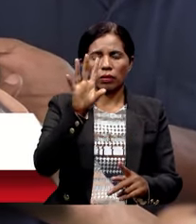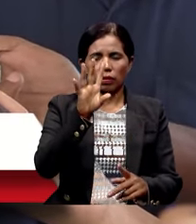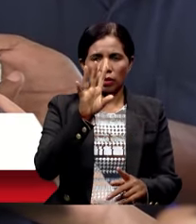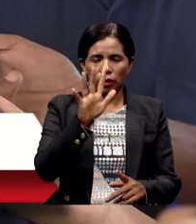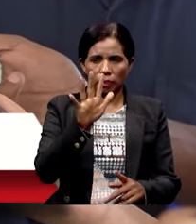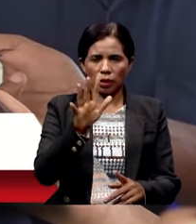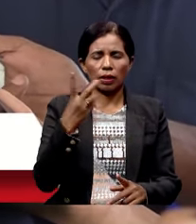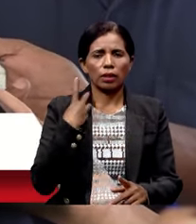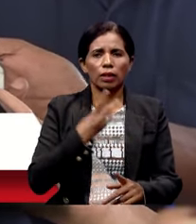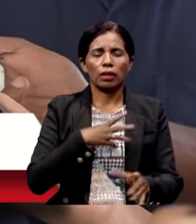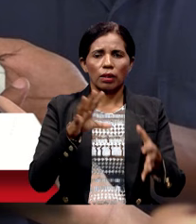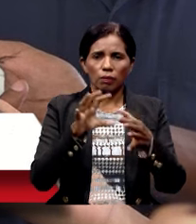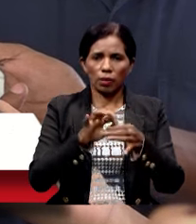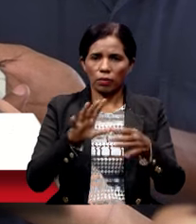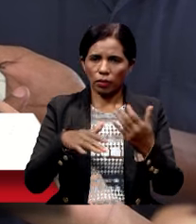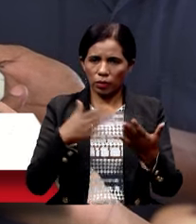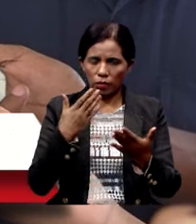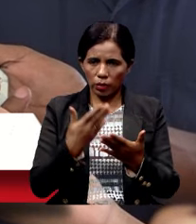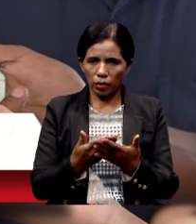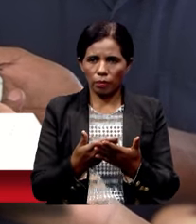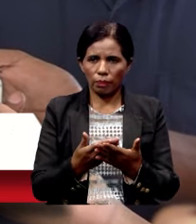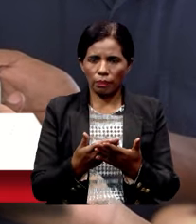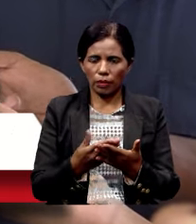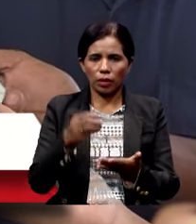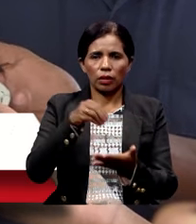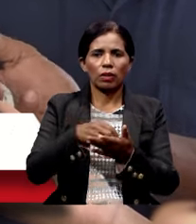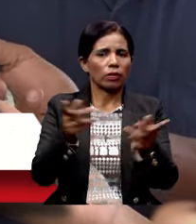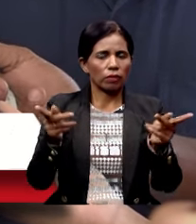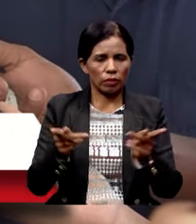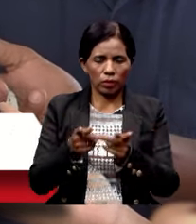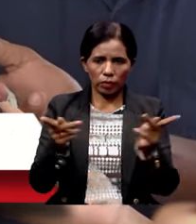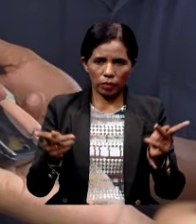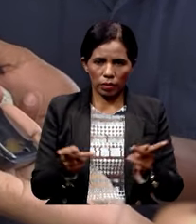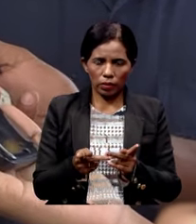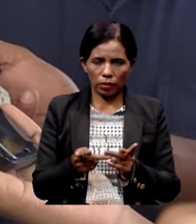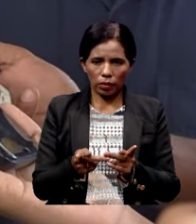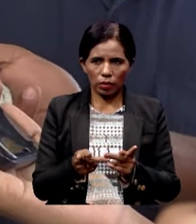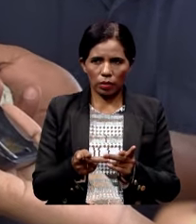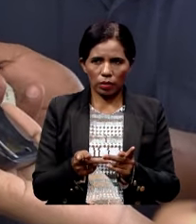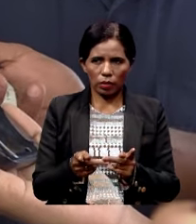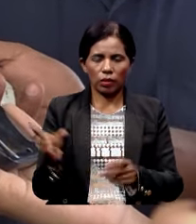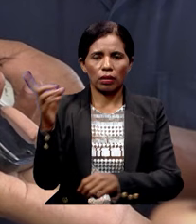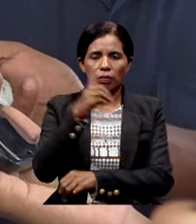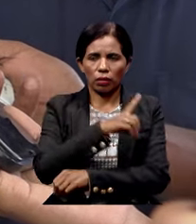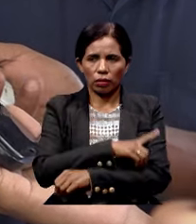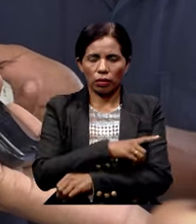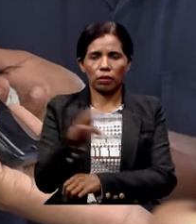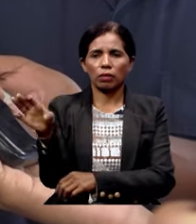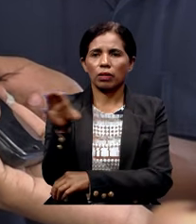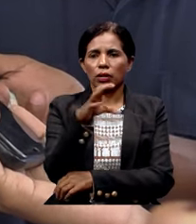e tenha membro estômago, neve maca coloca e a fatifatin, o dia segura valoron Natal,